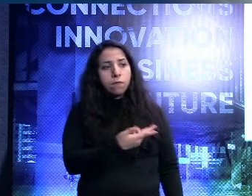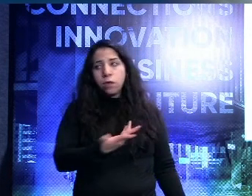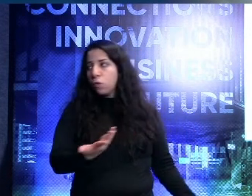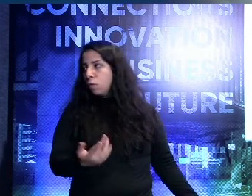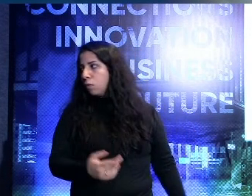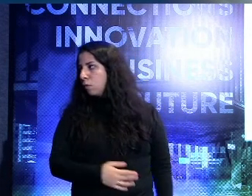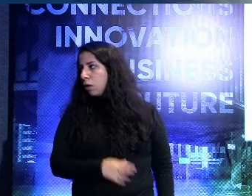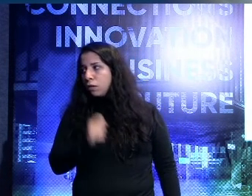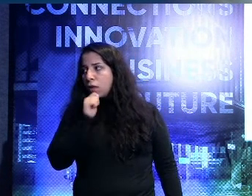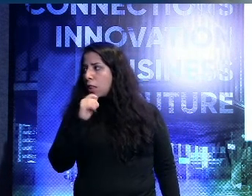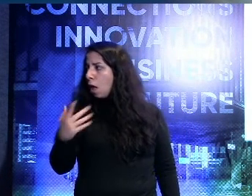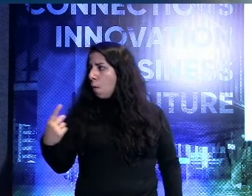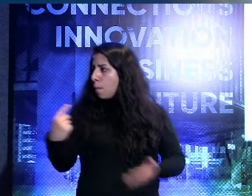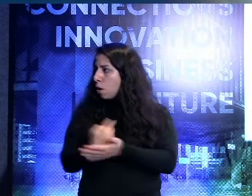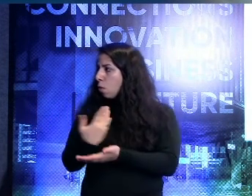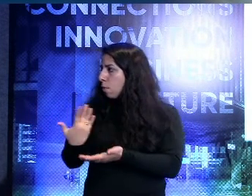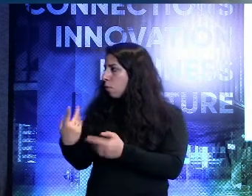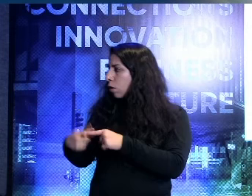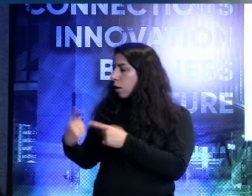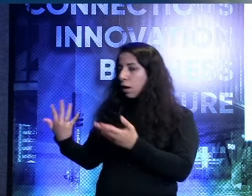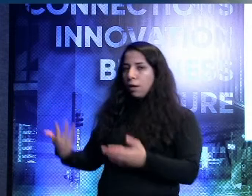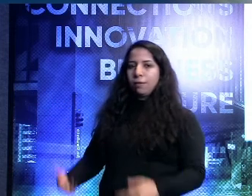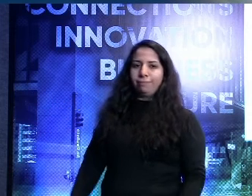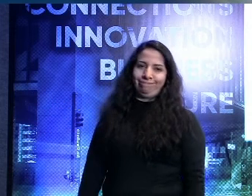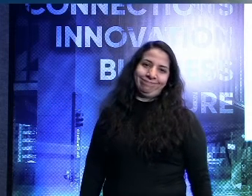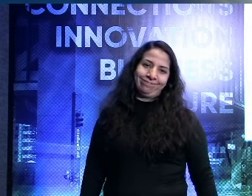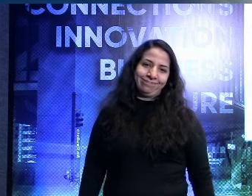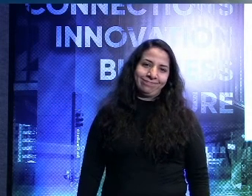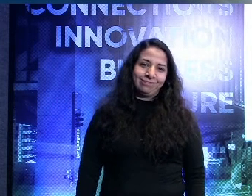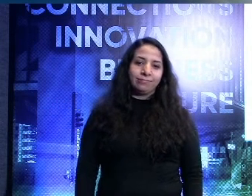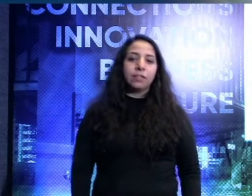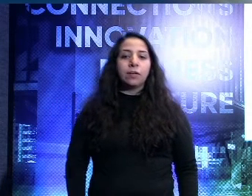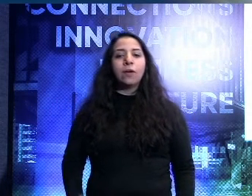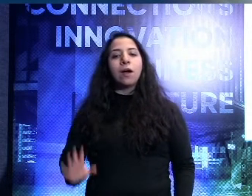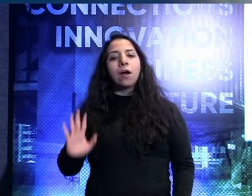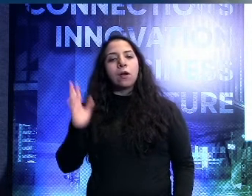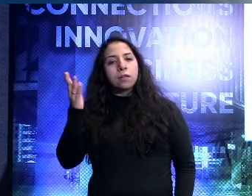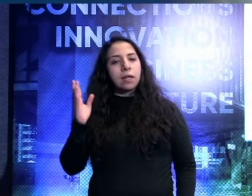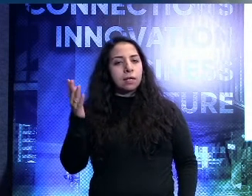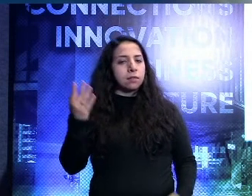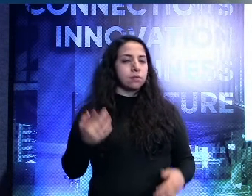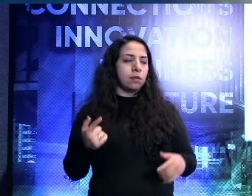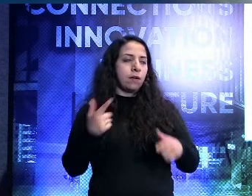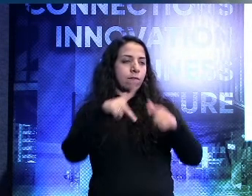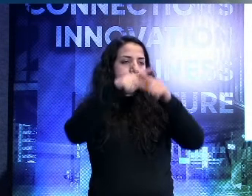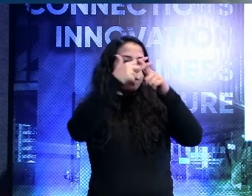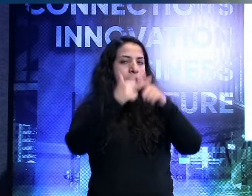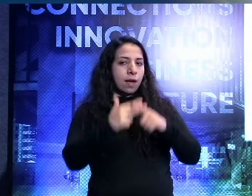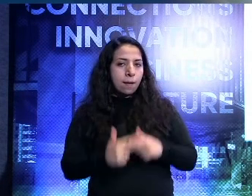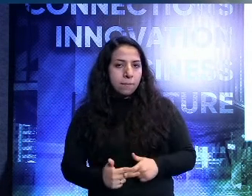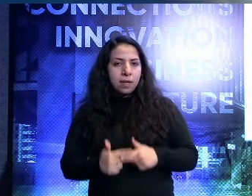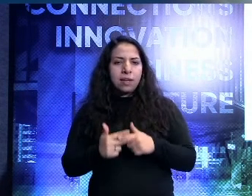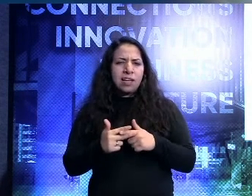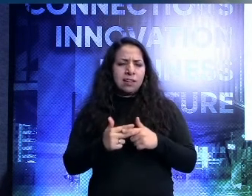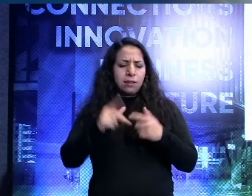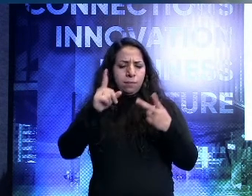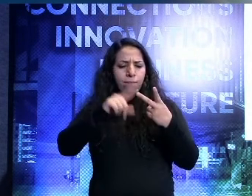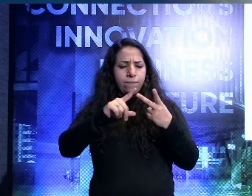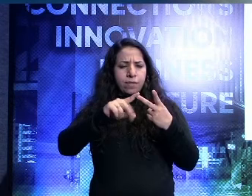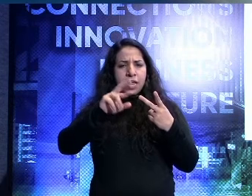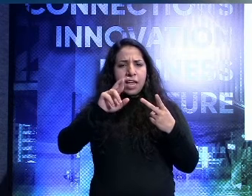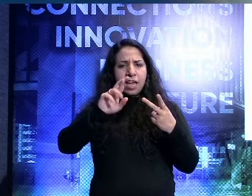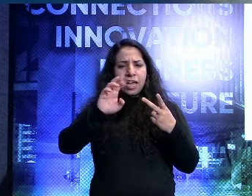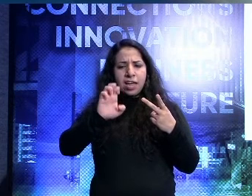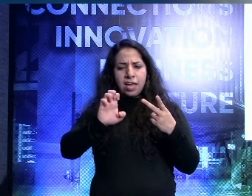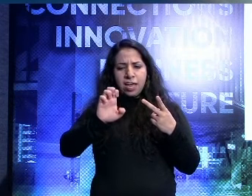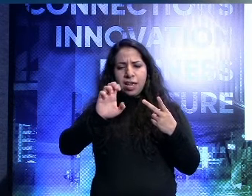Ferramentas e recursos. Tem algumas diquinhas, mas, assim, de verdade, tem um mundo dentro dessa parte de ferramentas e recursos. Uma que é